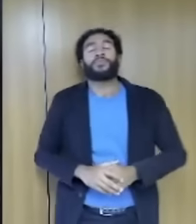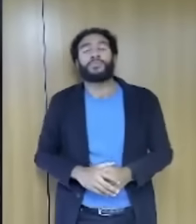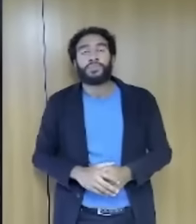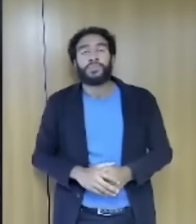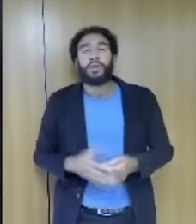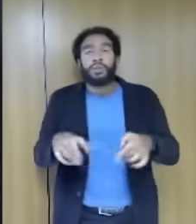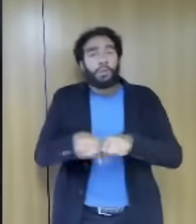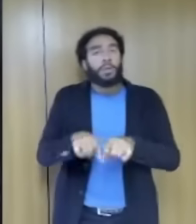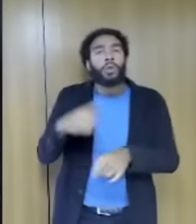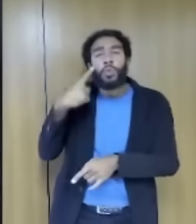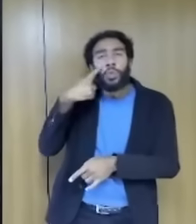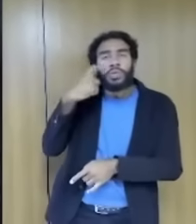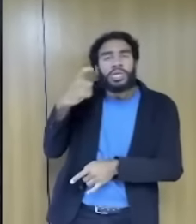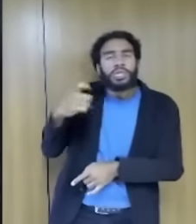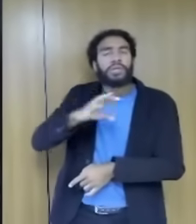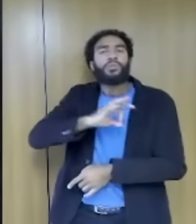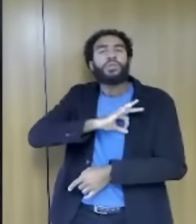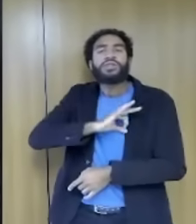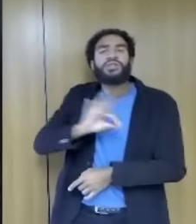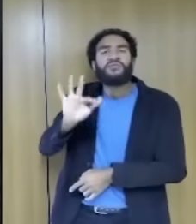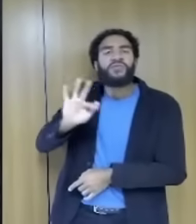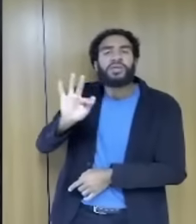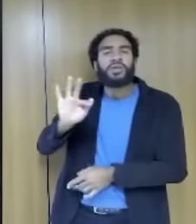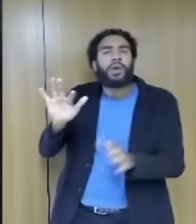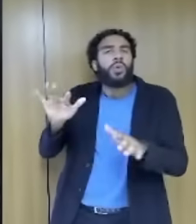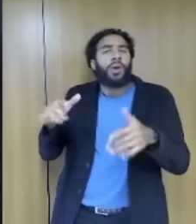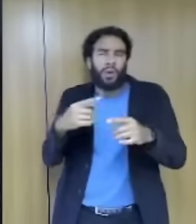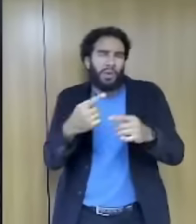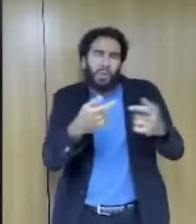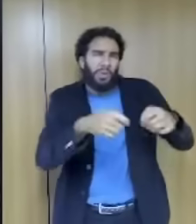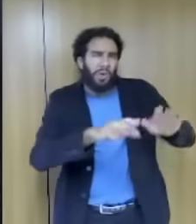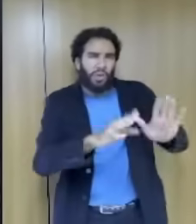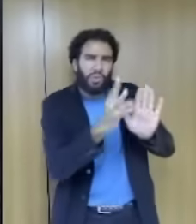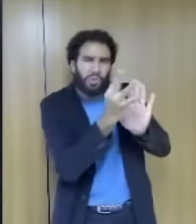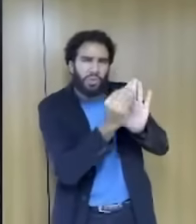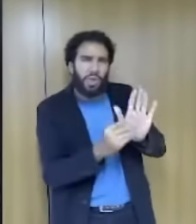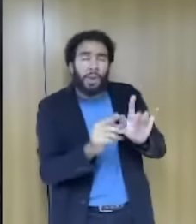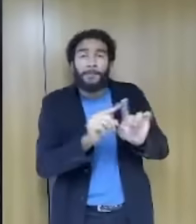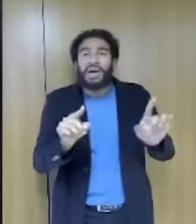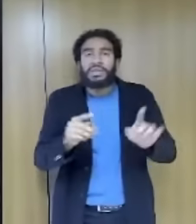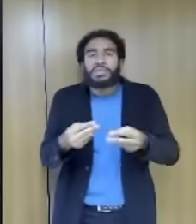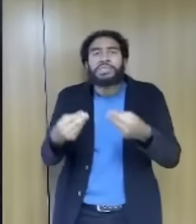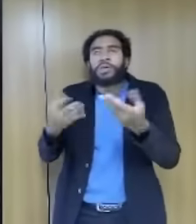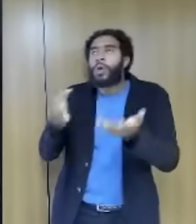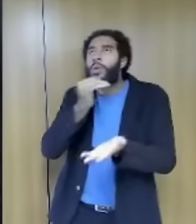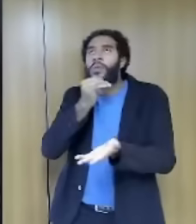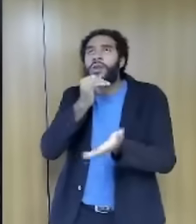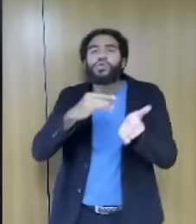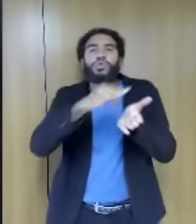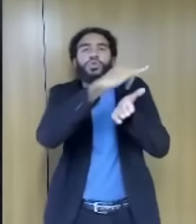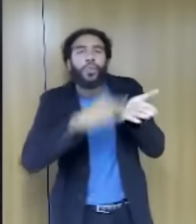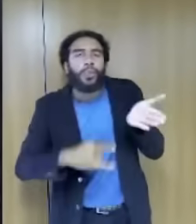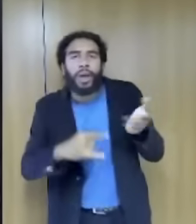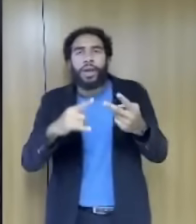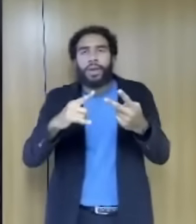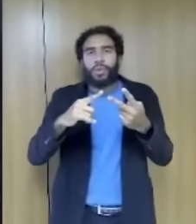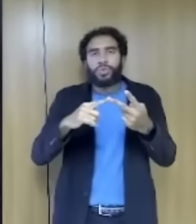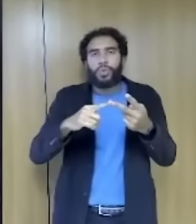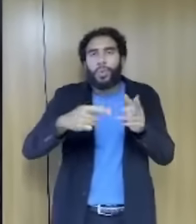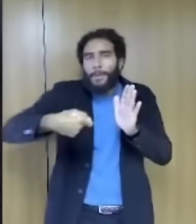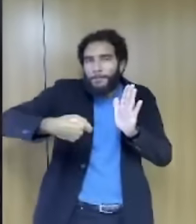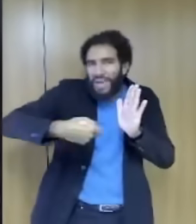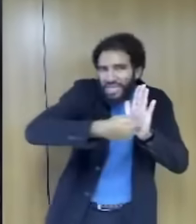o interesse da PF? O que, que ele entregou? Sem que a gente entre no conteúdo, mas ele entregou provas? Entregou, sei lá, documentos, pendrive? O que, que